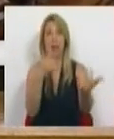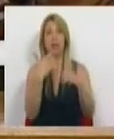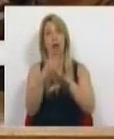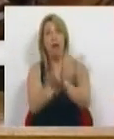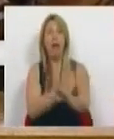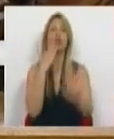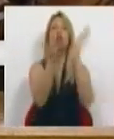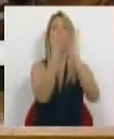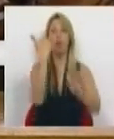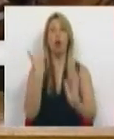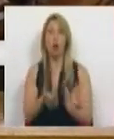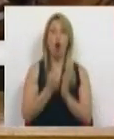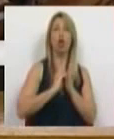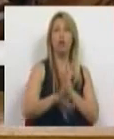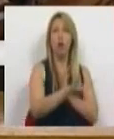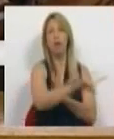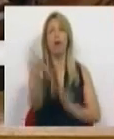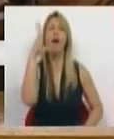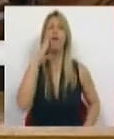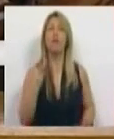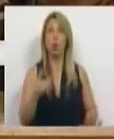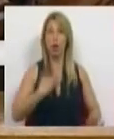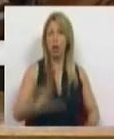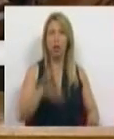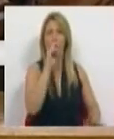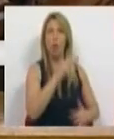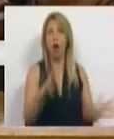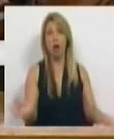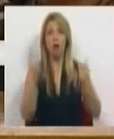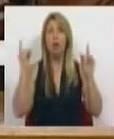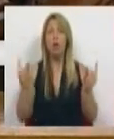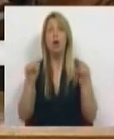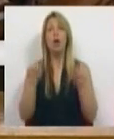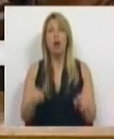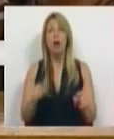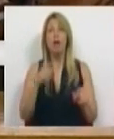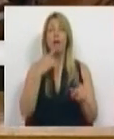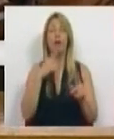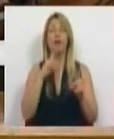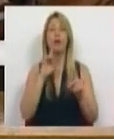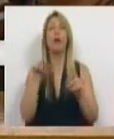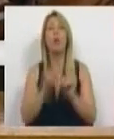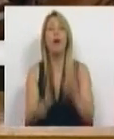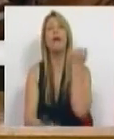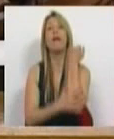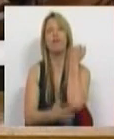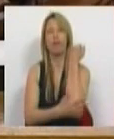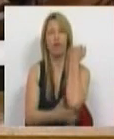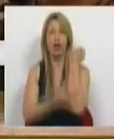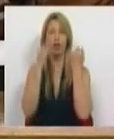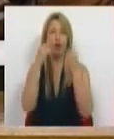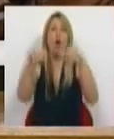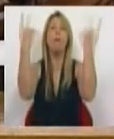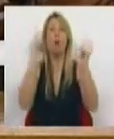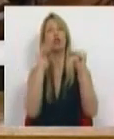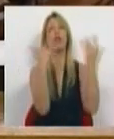privilégio injustificado e não aquilo que é seu por direito. Instigam a divisão, a intriga, a inveja, com a ideia de que está a ser devolvido